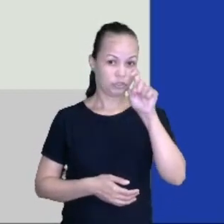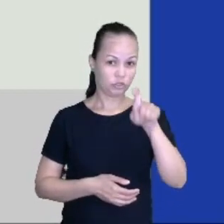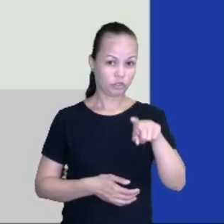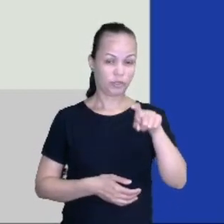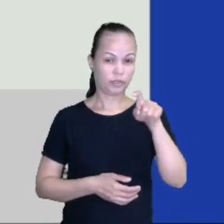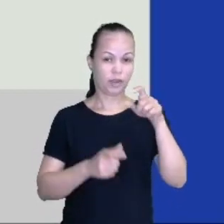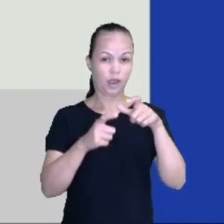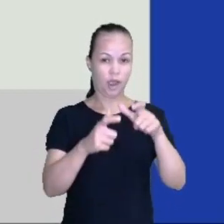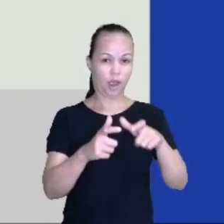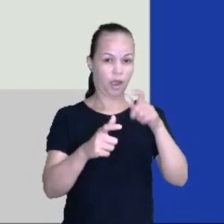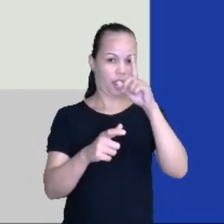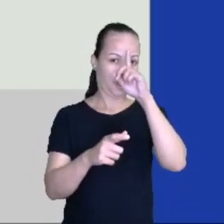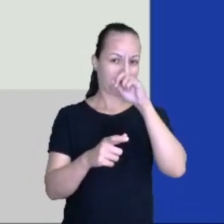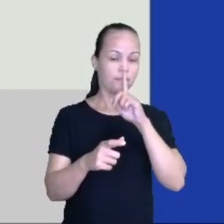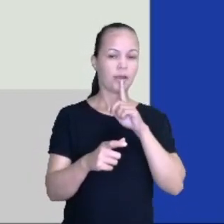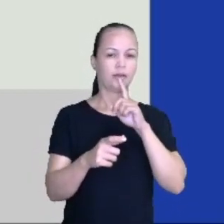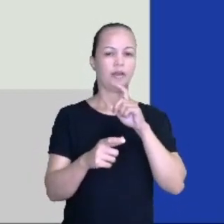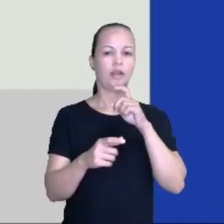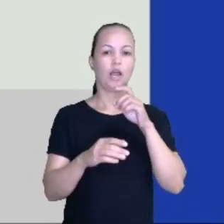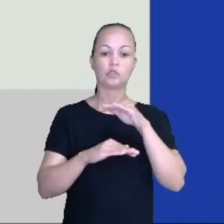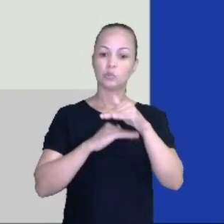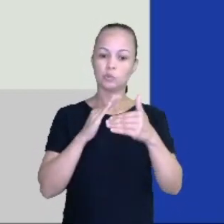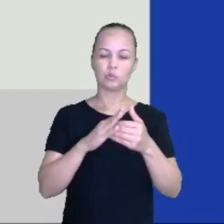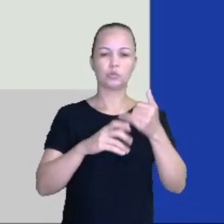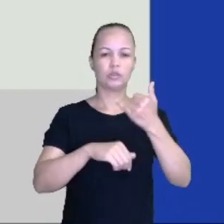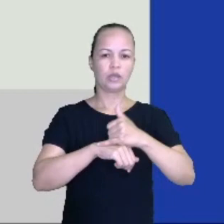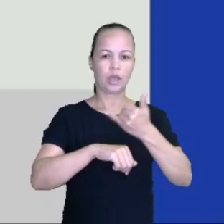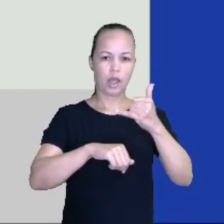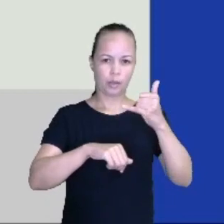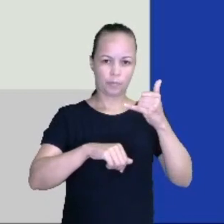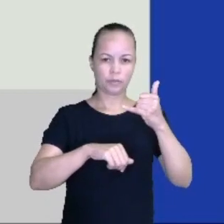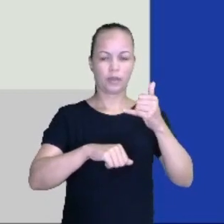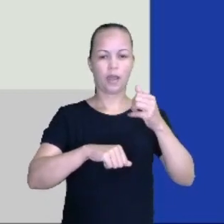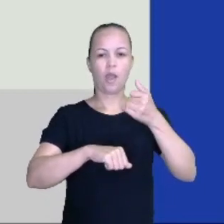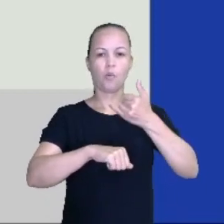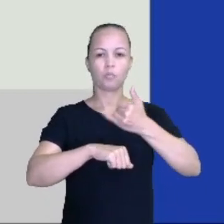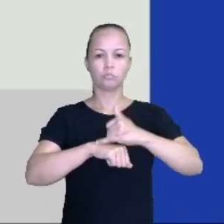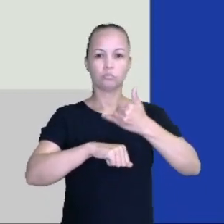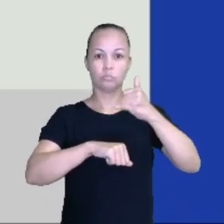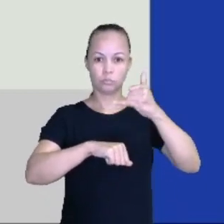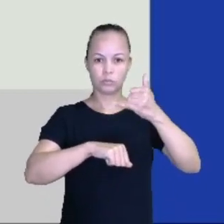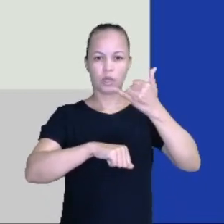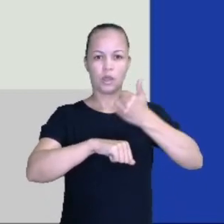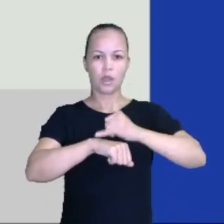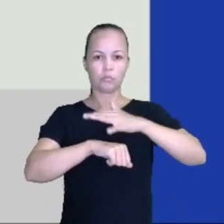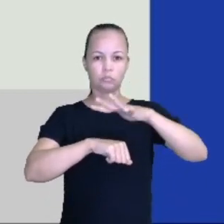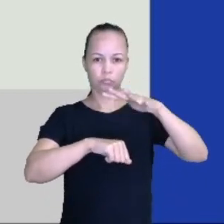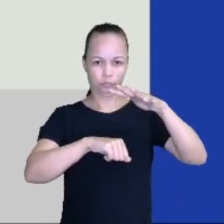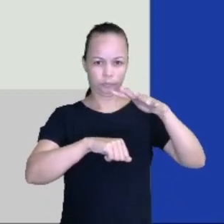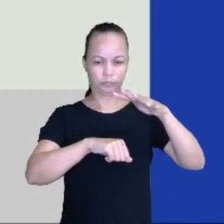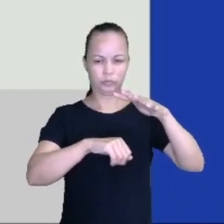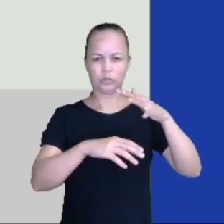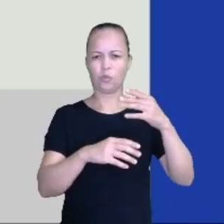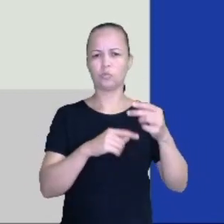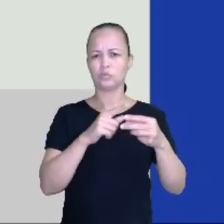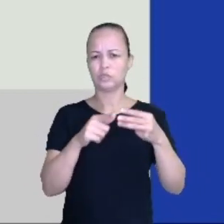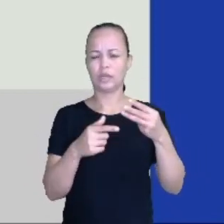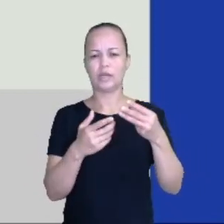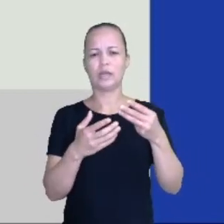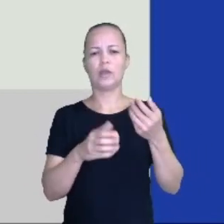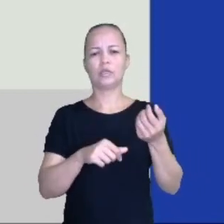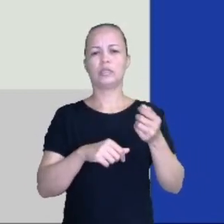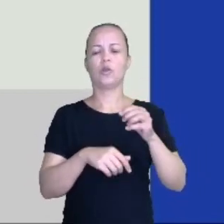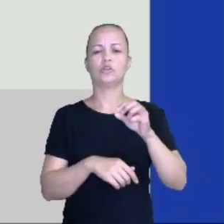colocar tudo que é de metal, alumínio ou aço, ou metal, alumínio ou aço, que tem